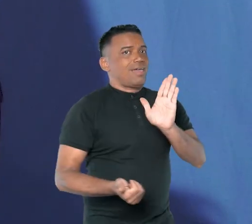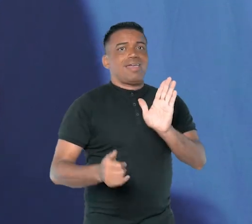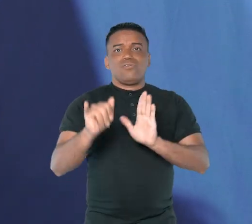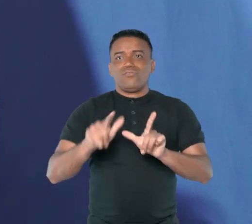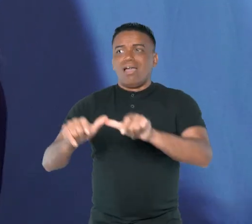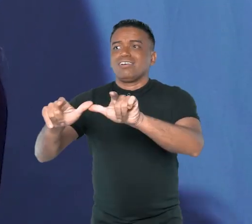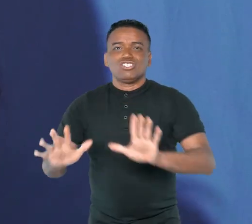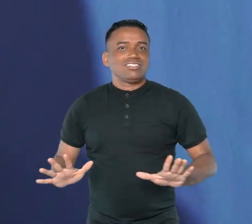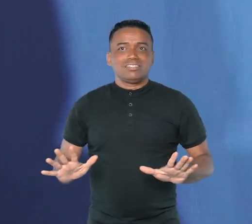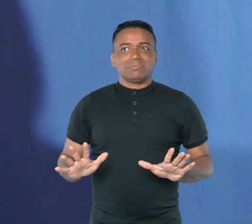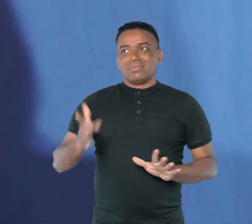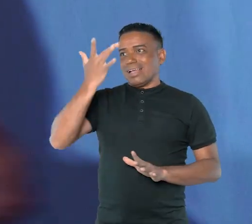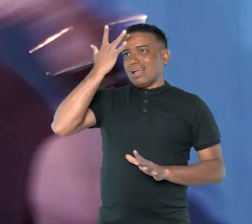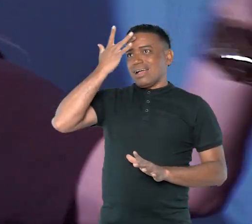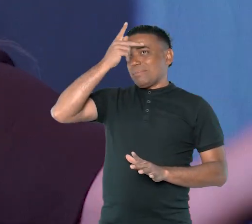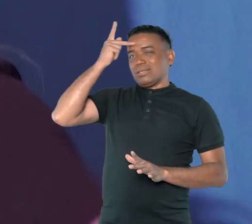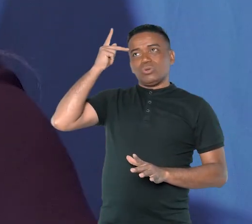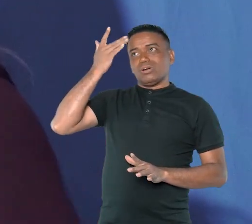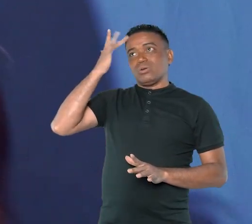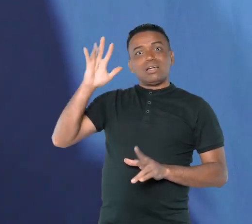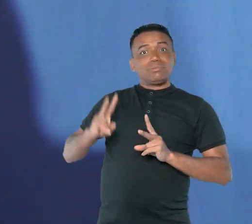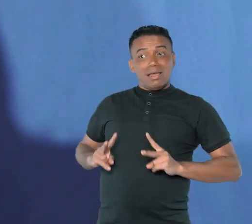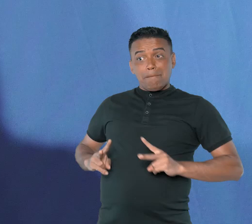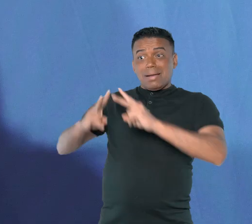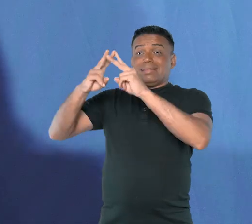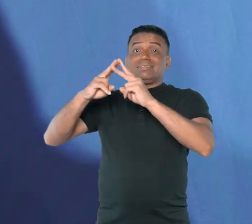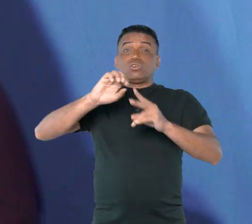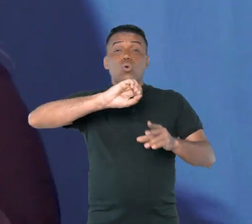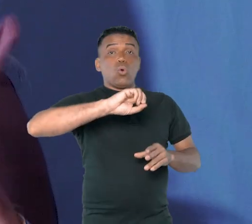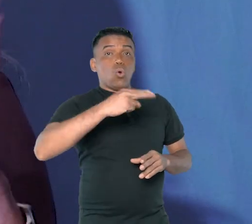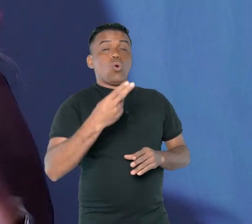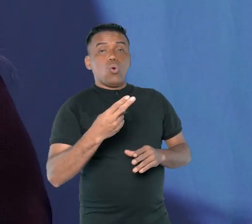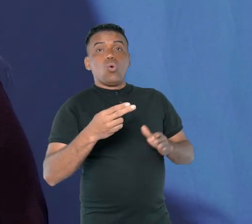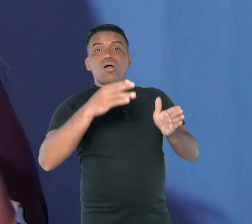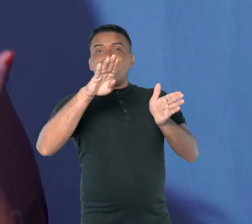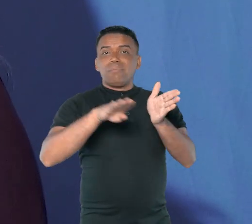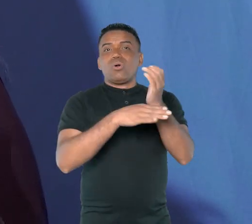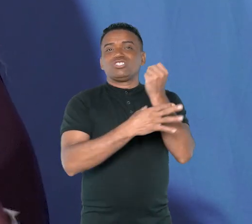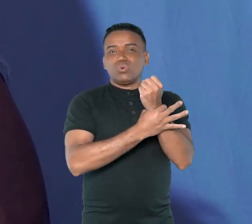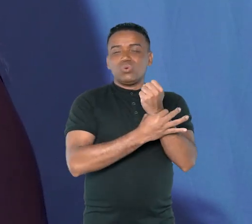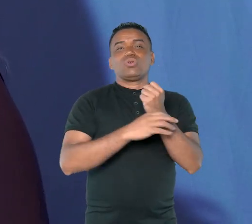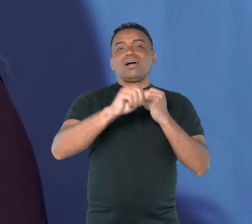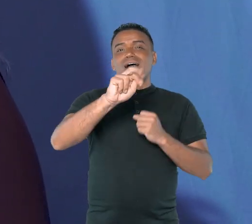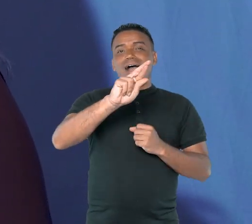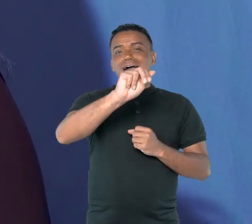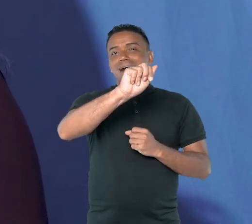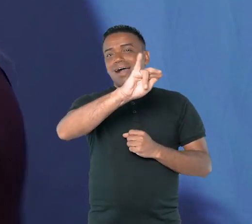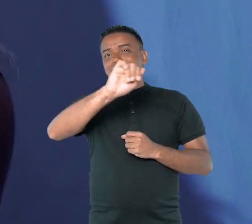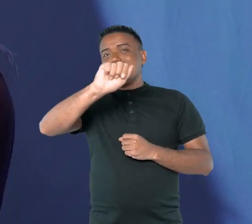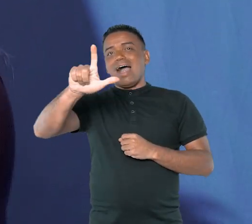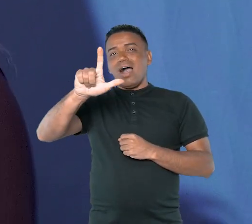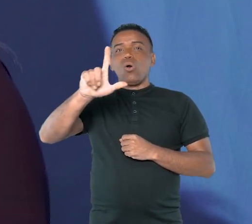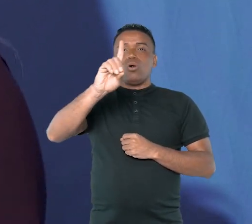Então, ninguém sabe ali se aquela foto é de Paris, ou é de Arraial da Ajuda, ou é... Talvez Ouro Preto, sim, porque, né, quem teve em Ouro Preto sabe. Né?